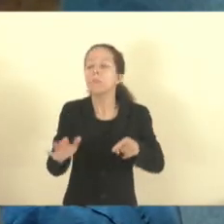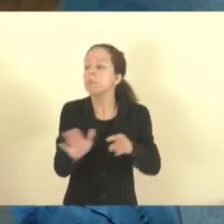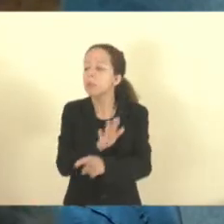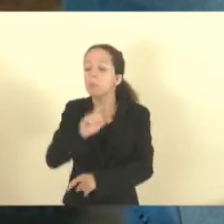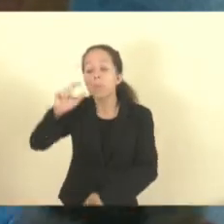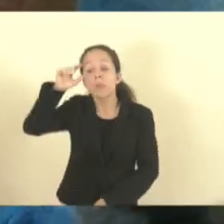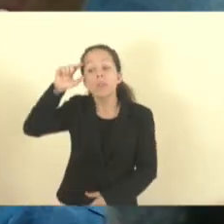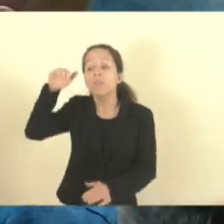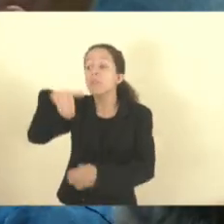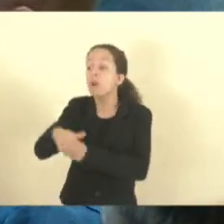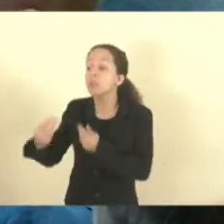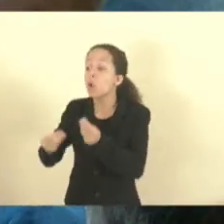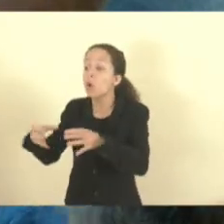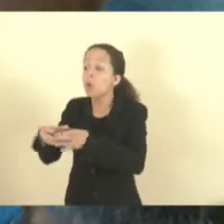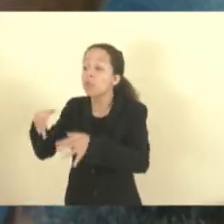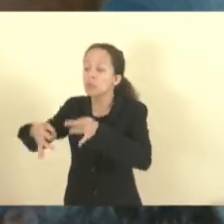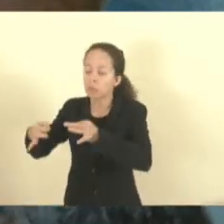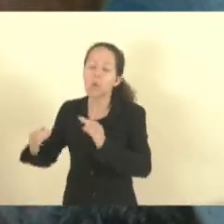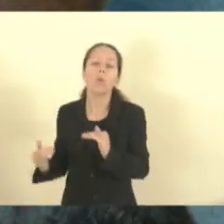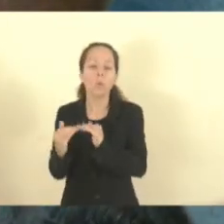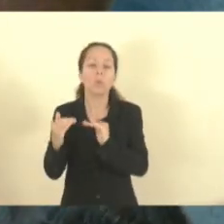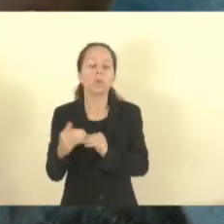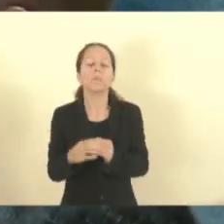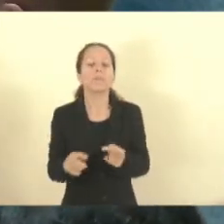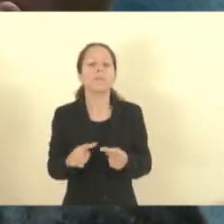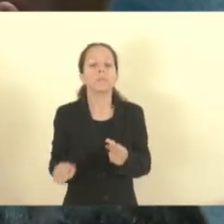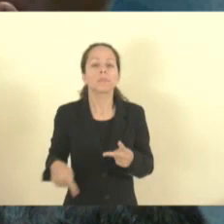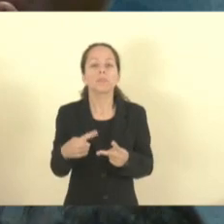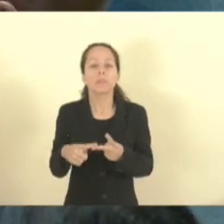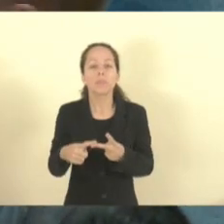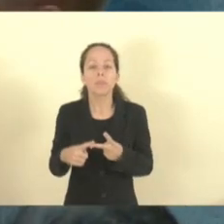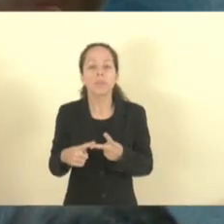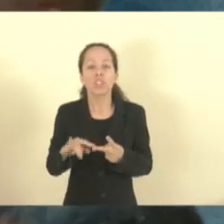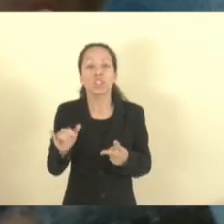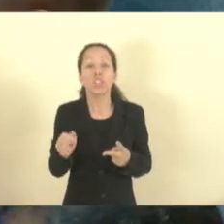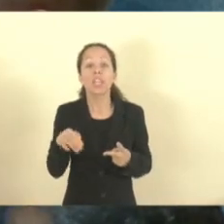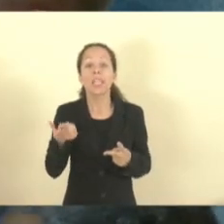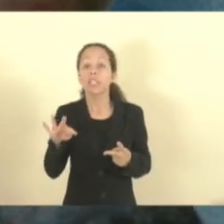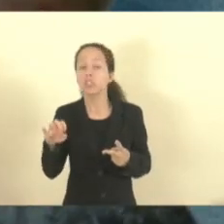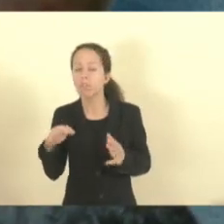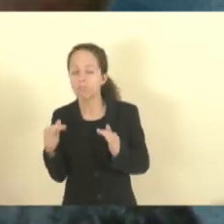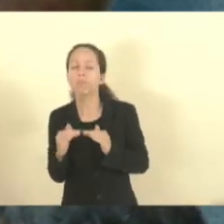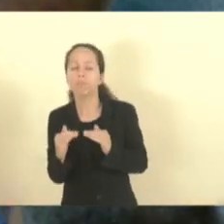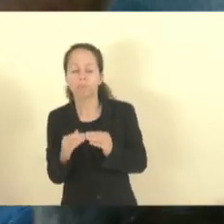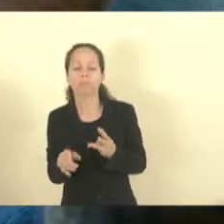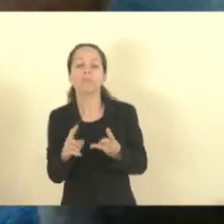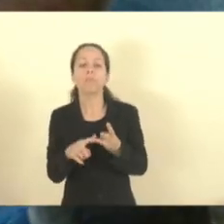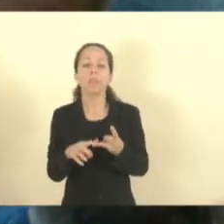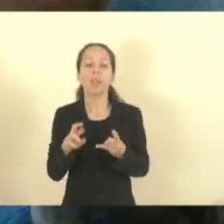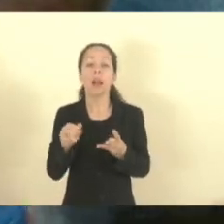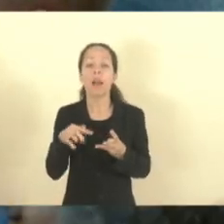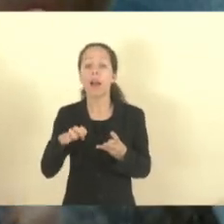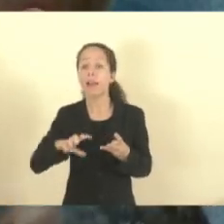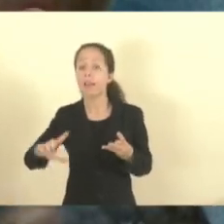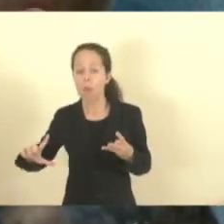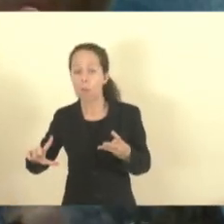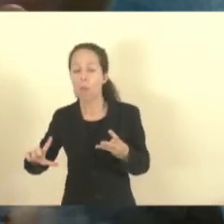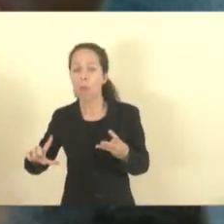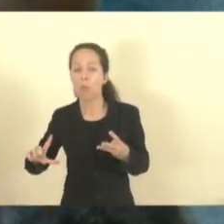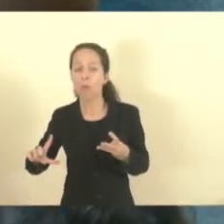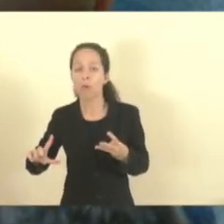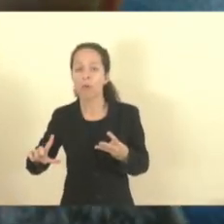Anjos, Comissão de Justiça, com o relator. Deputada Janete Sá, com relator. Deputada Raquel Lessa.